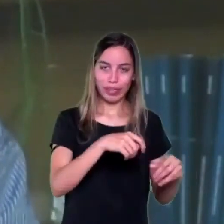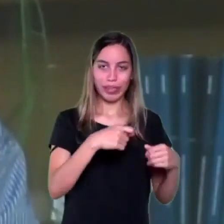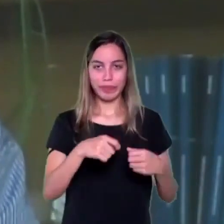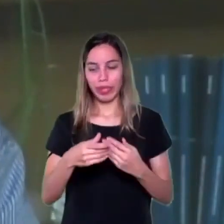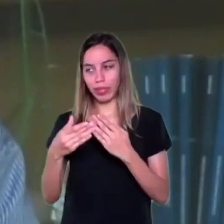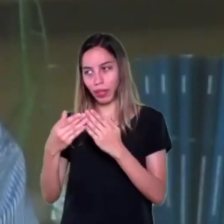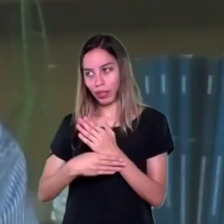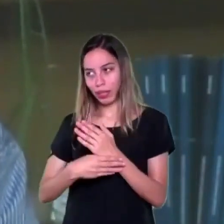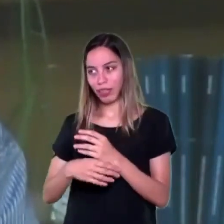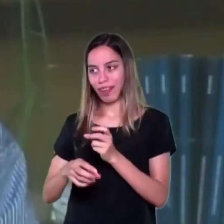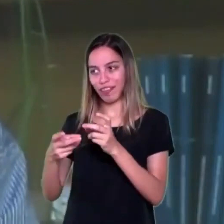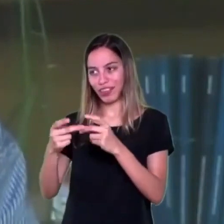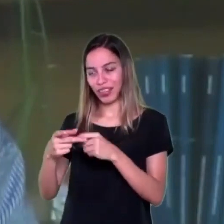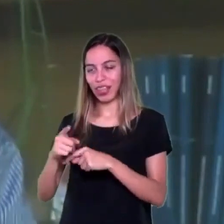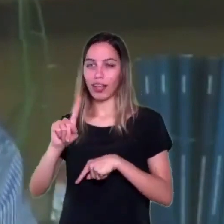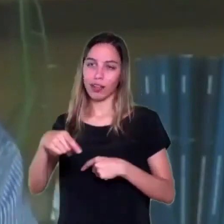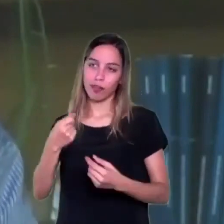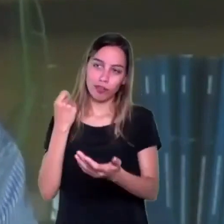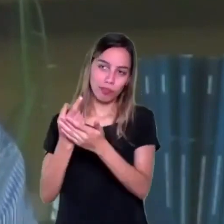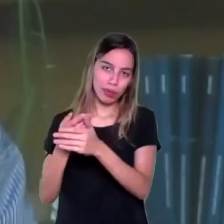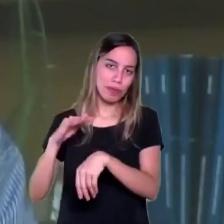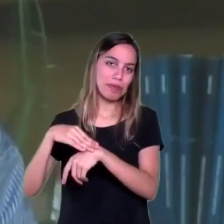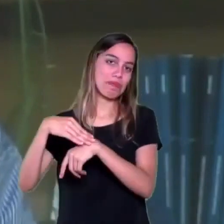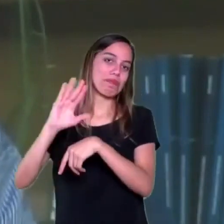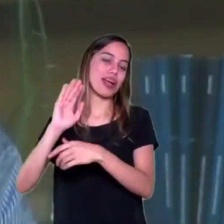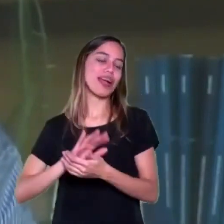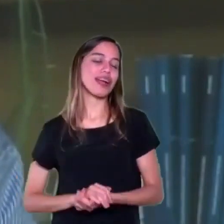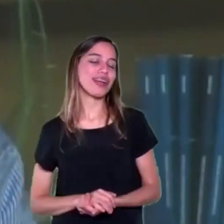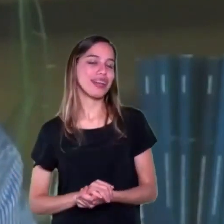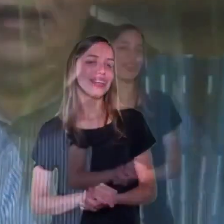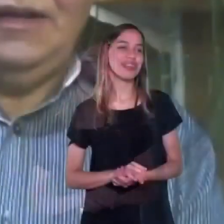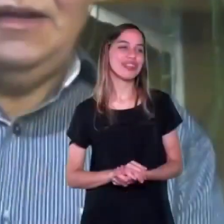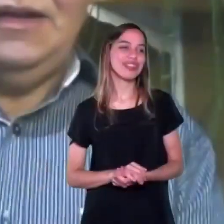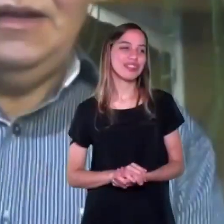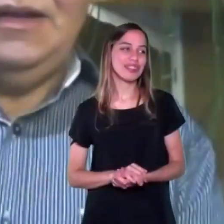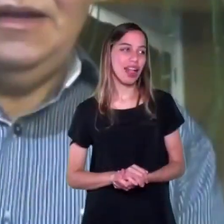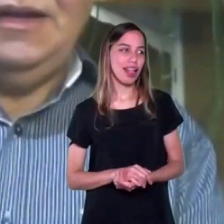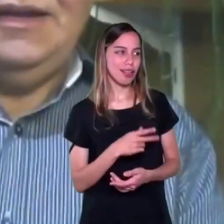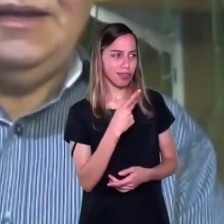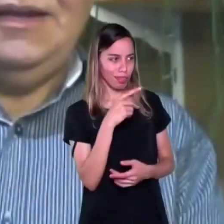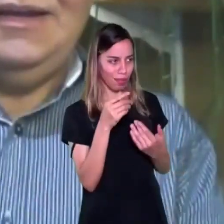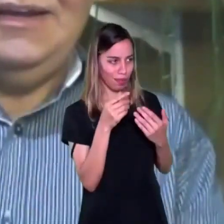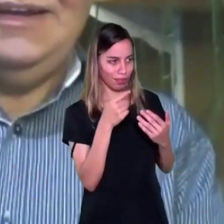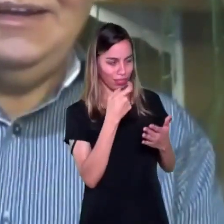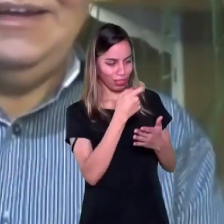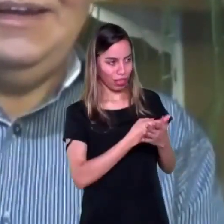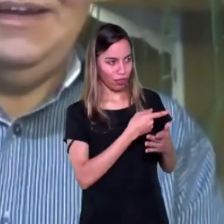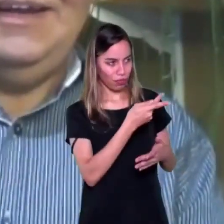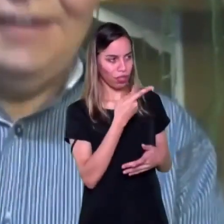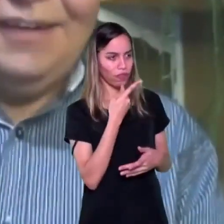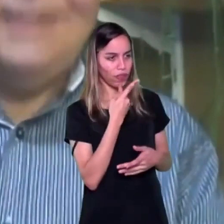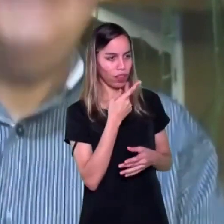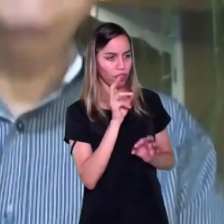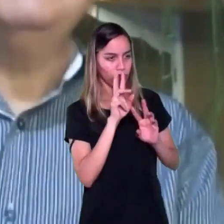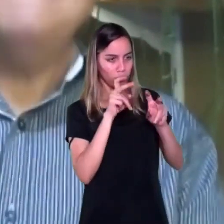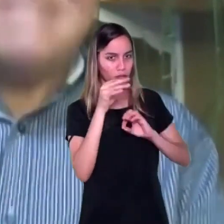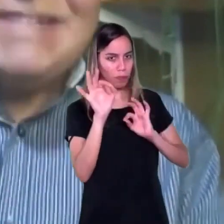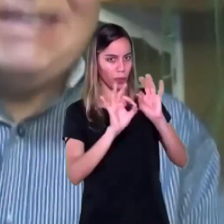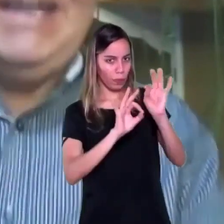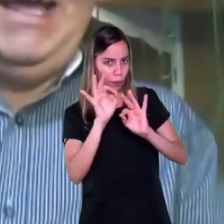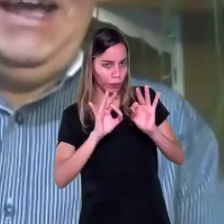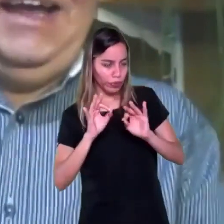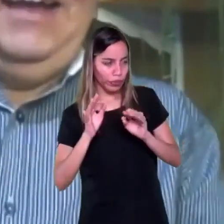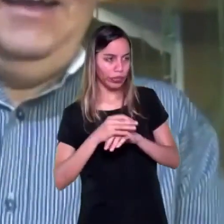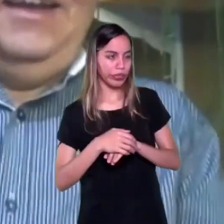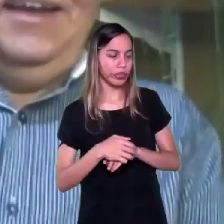novos. E hoje eu sou apaixonado. Esse seu texto é tão interessante que você fala da arrumação, né? E